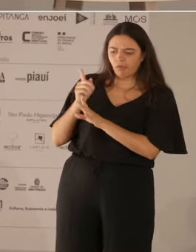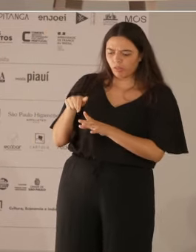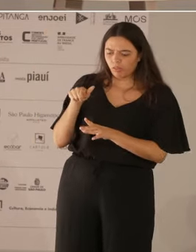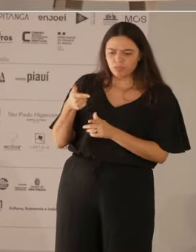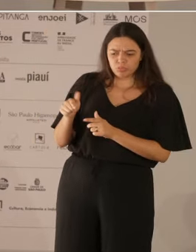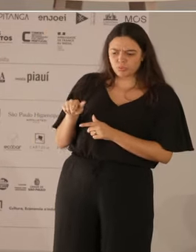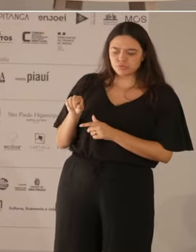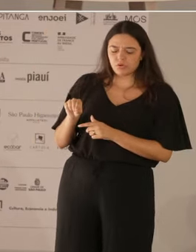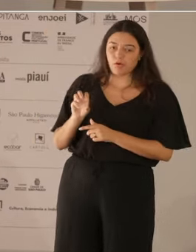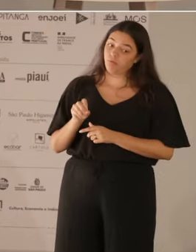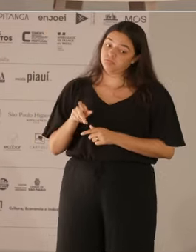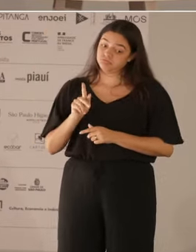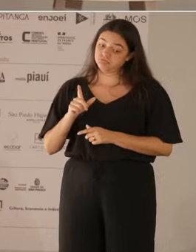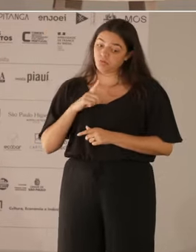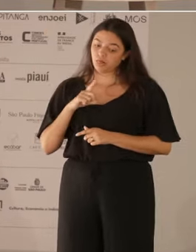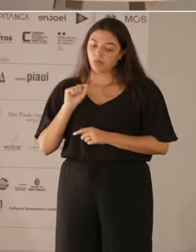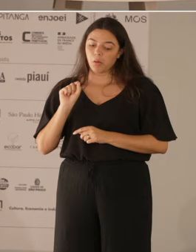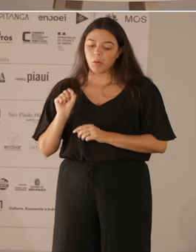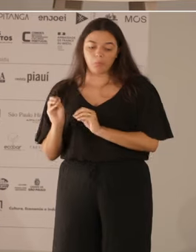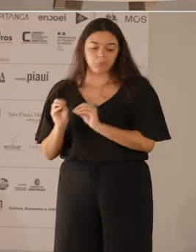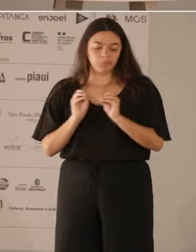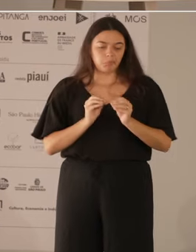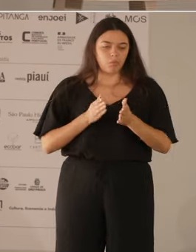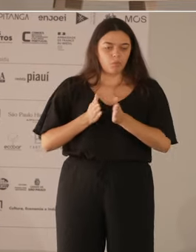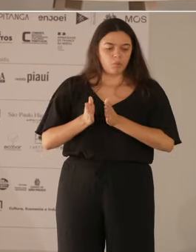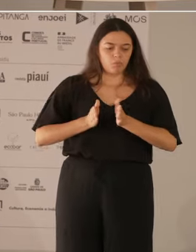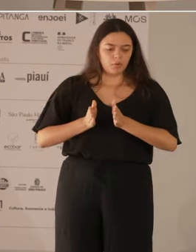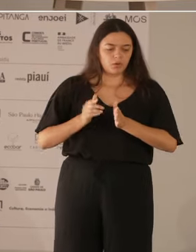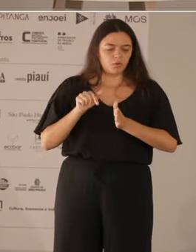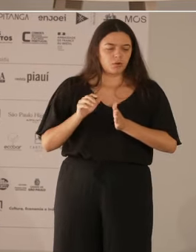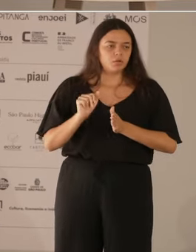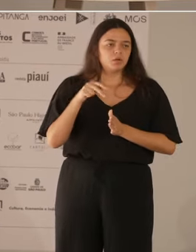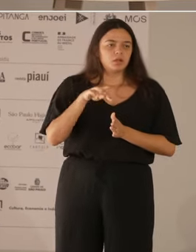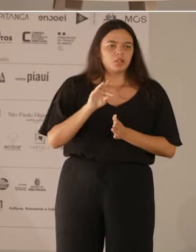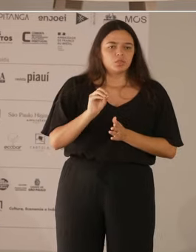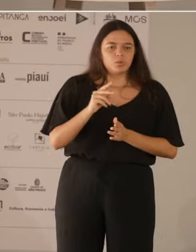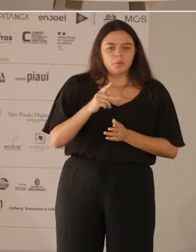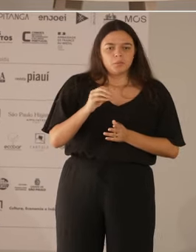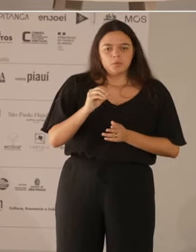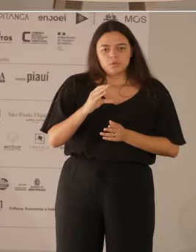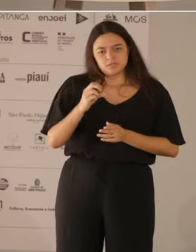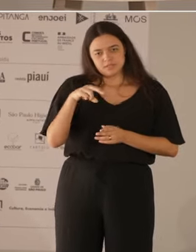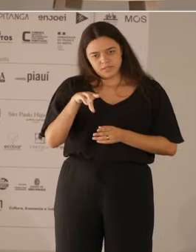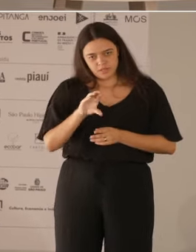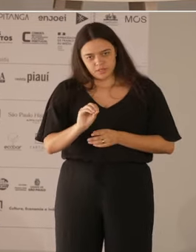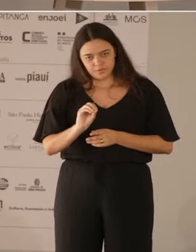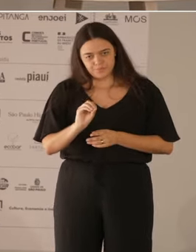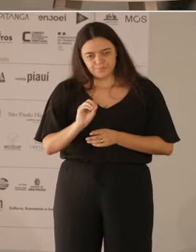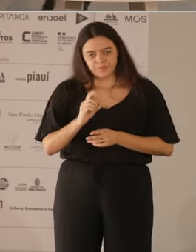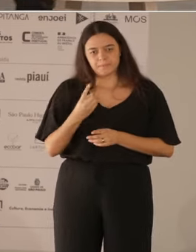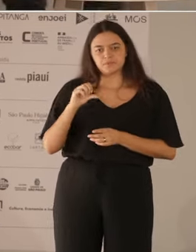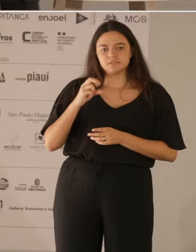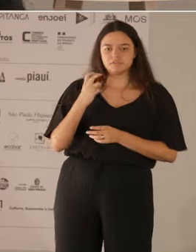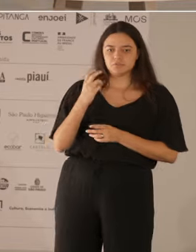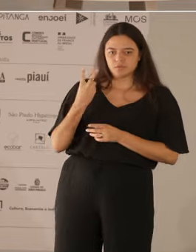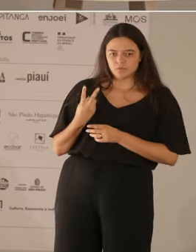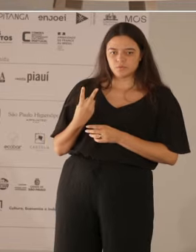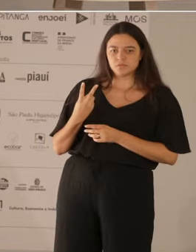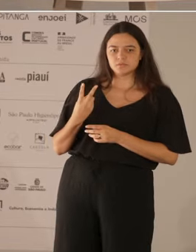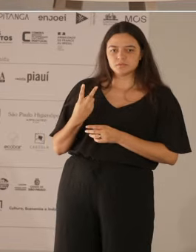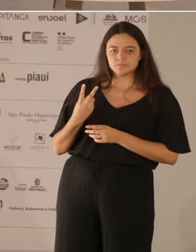pega e fala, ok, aqui a gente tem uma fronteira. Onde estaria essa fronteira no Antropoceno? E aí eles propuseram que seria 1952, estudaram os sedimentos de um